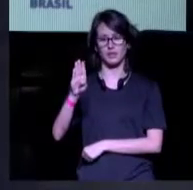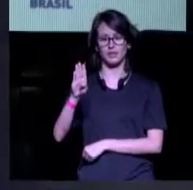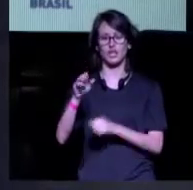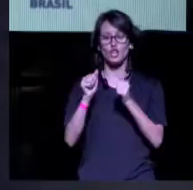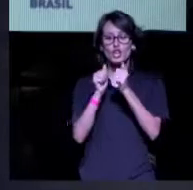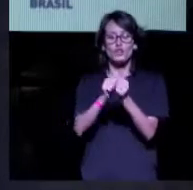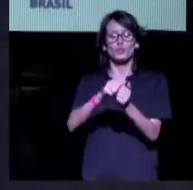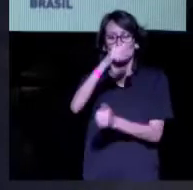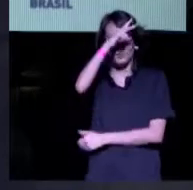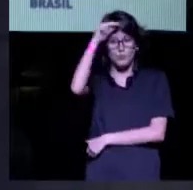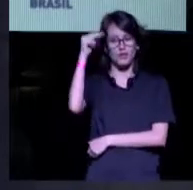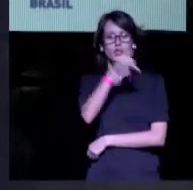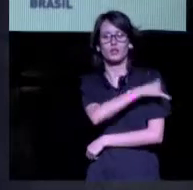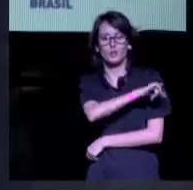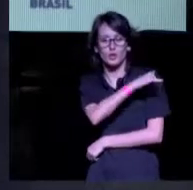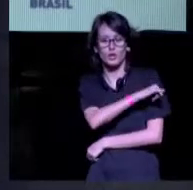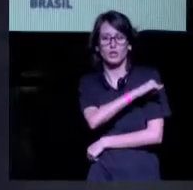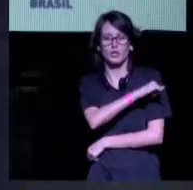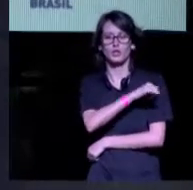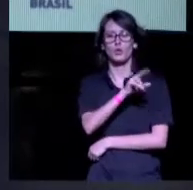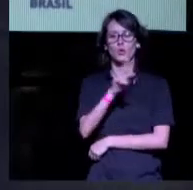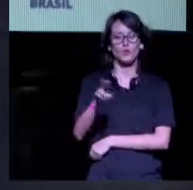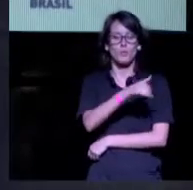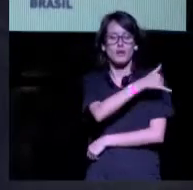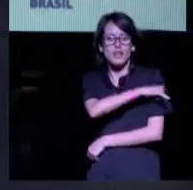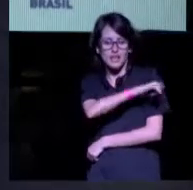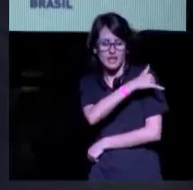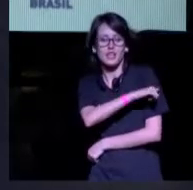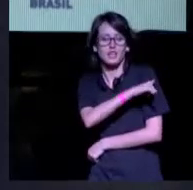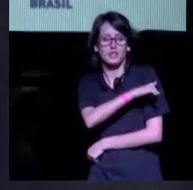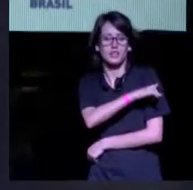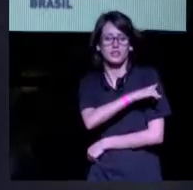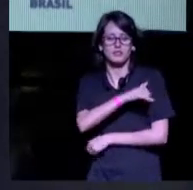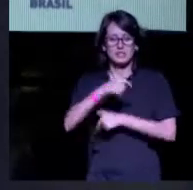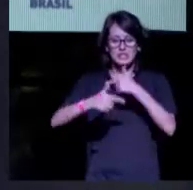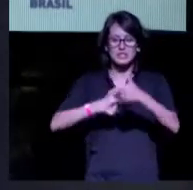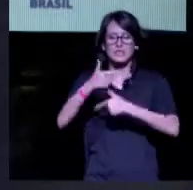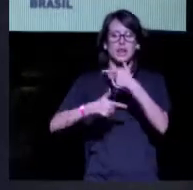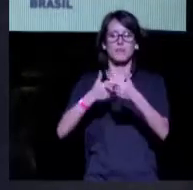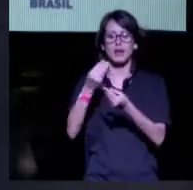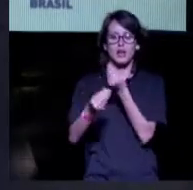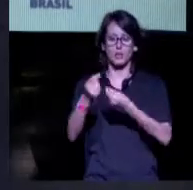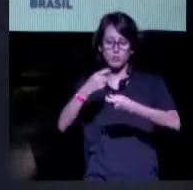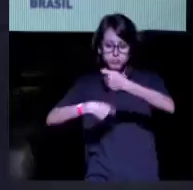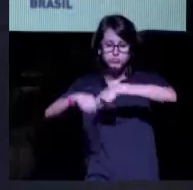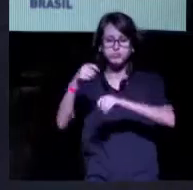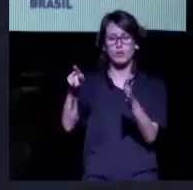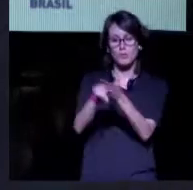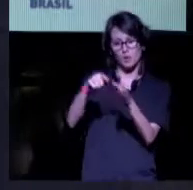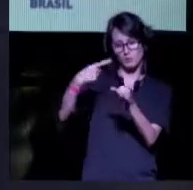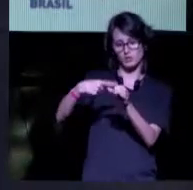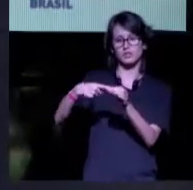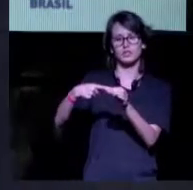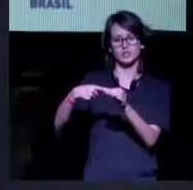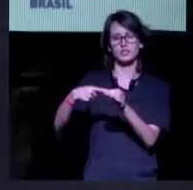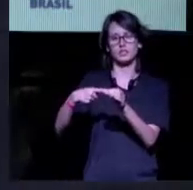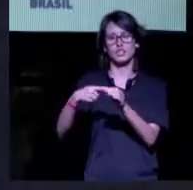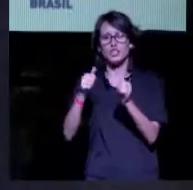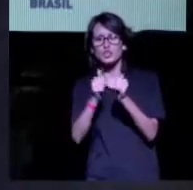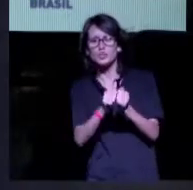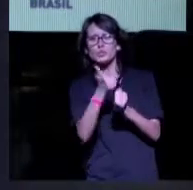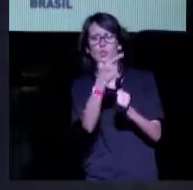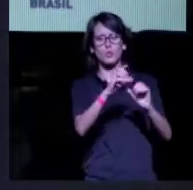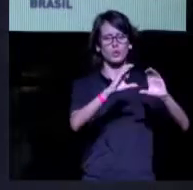prefeitura do rio a partir da unidade chama rio resiliente trabalha com a resiliência socioeconômica da cidade e junto com outras organizações